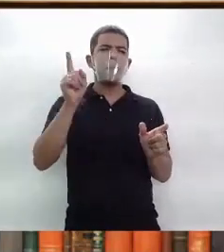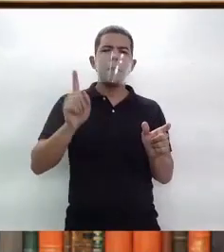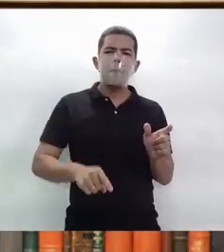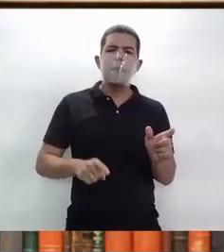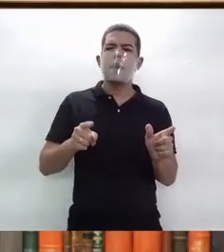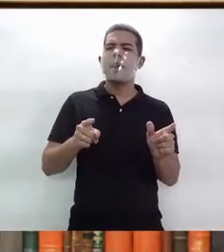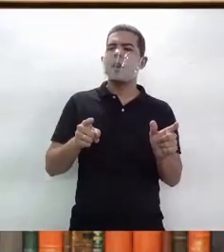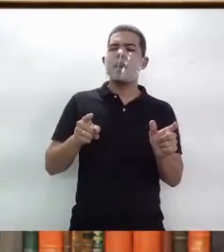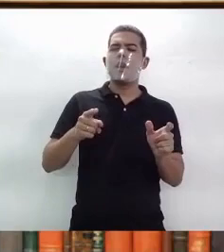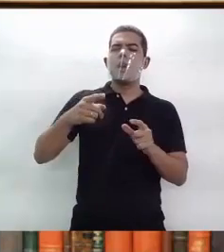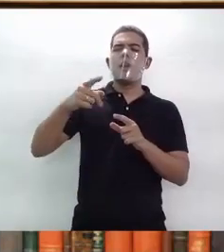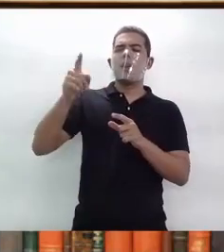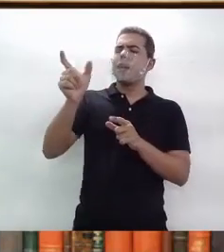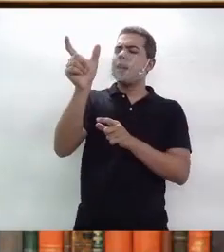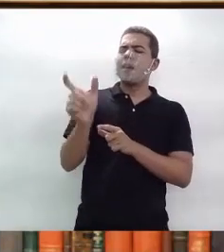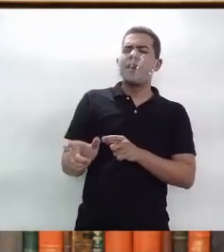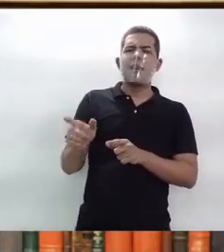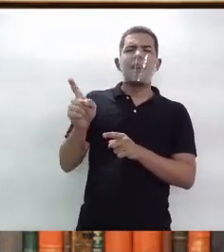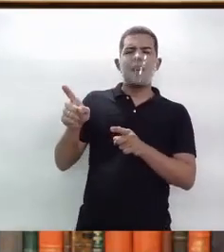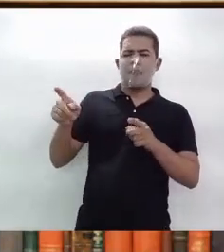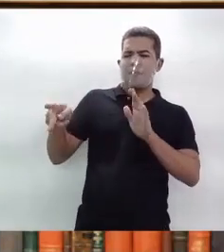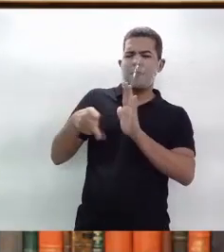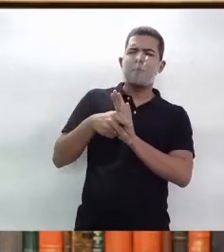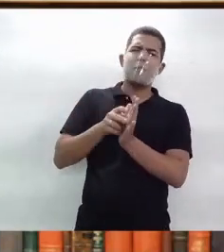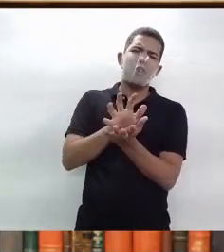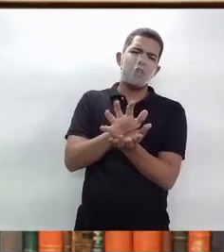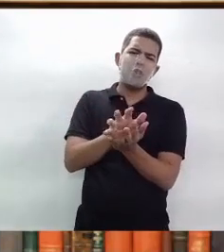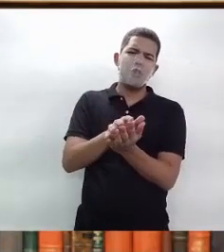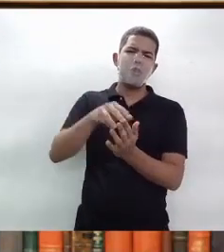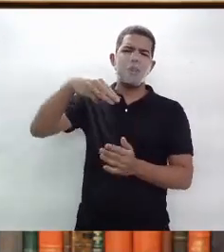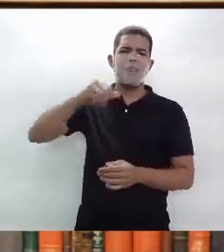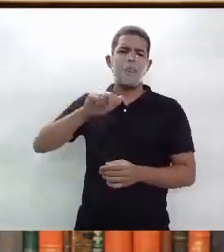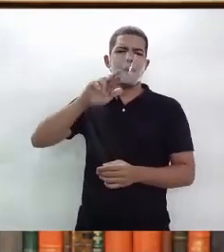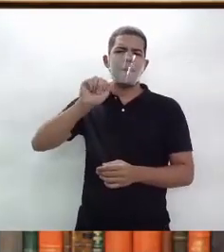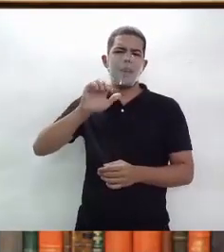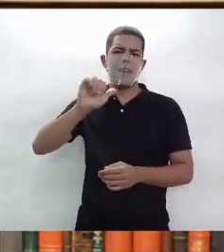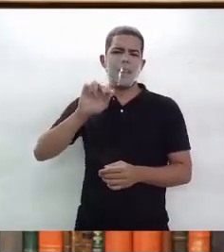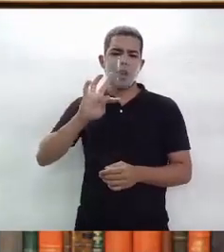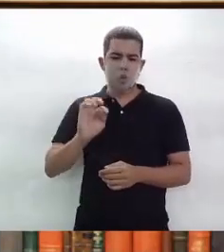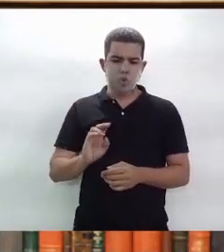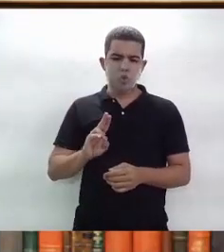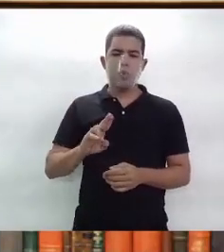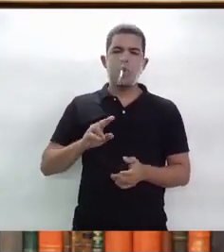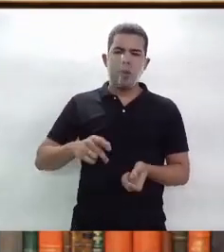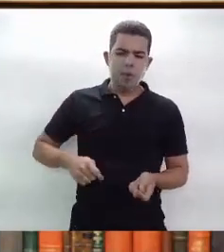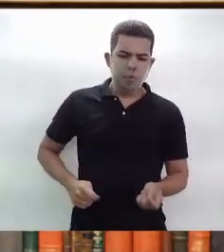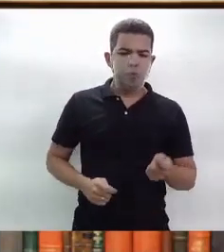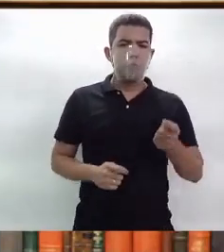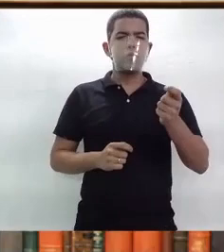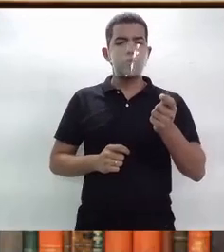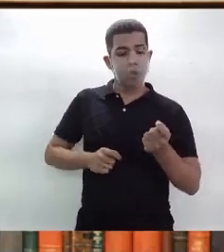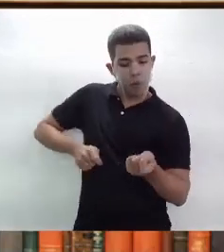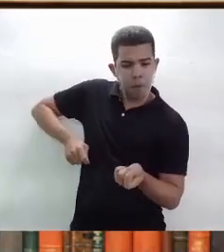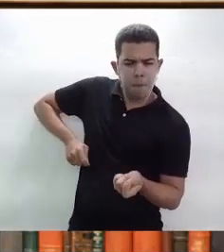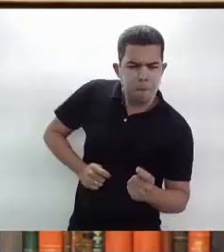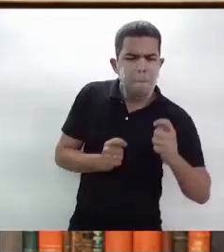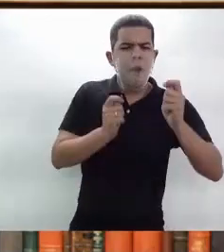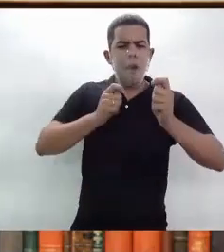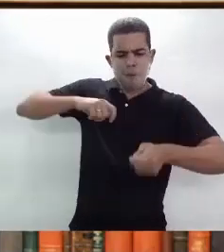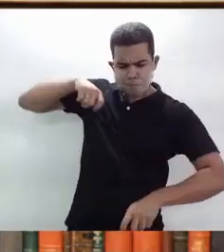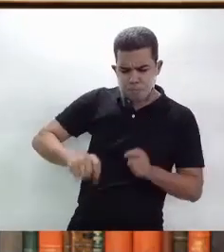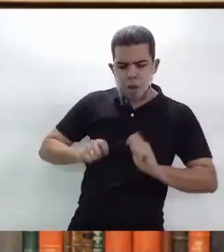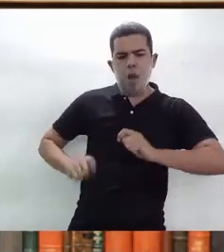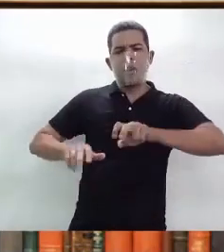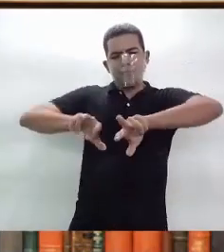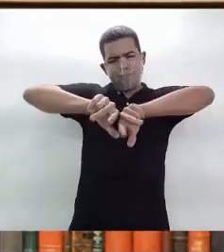patrimônio imaterial do povo pernambucano, que é o maracatu, os maracatus, né? Como a professora falou, os maracatus, não